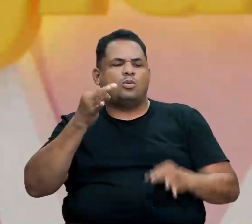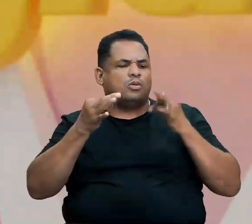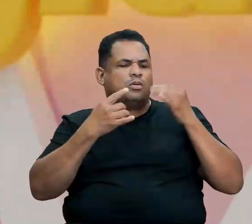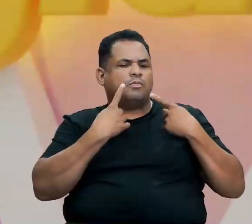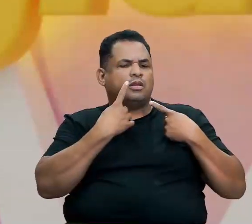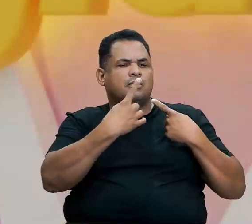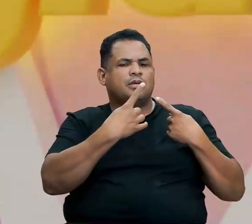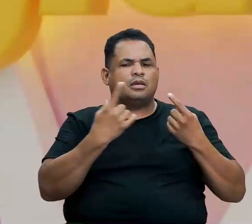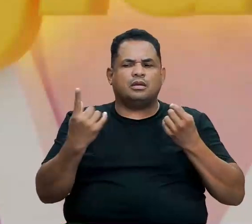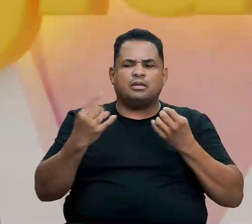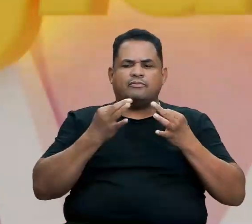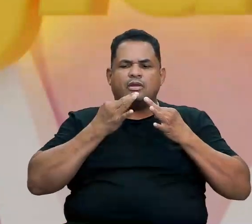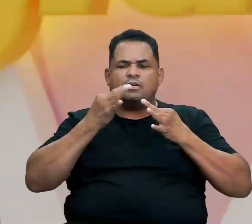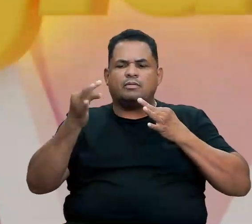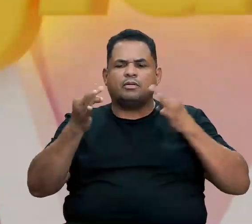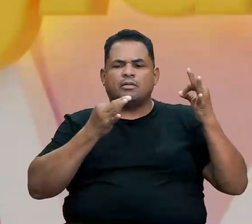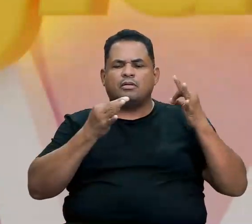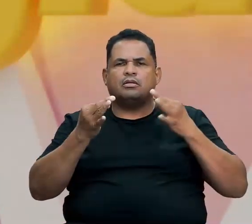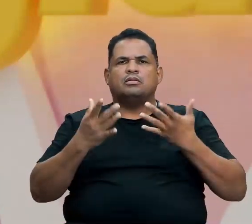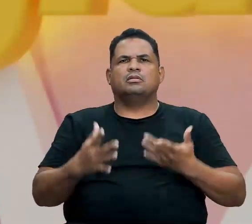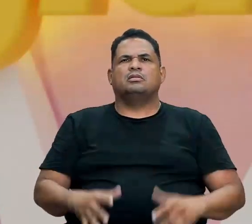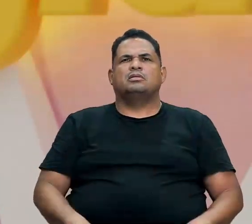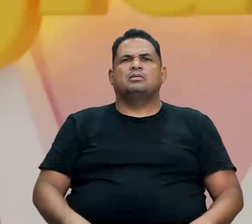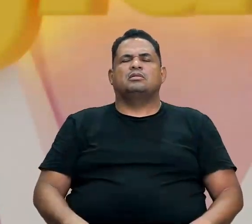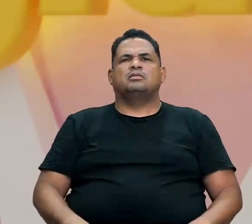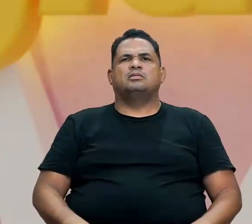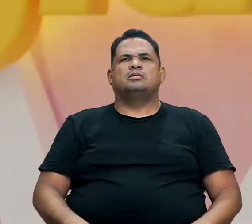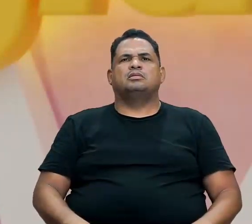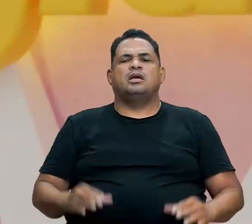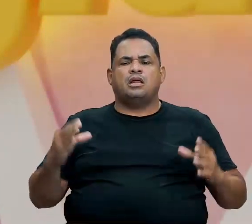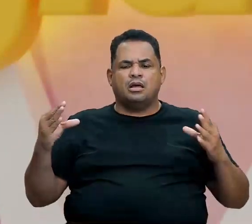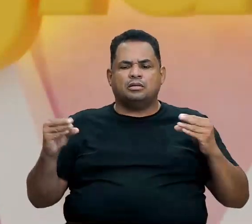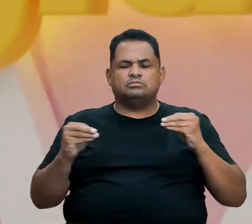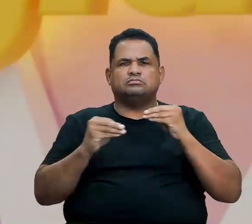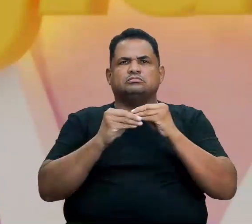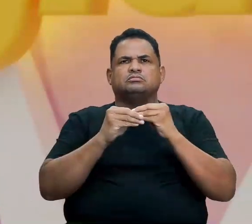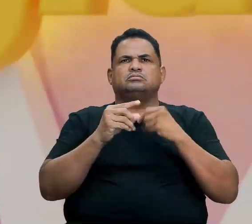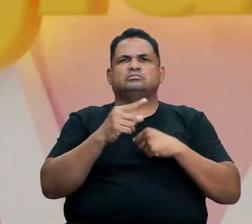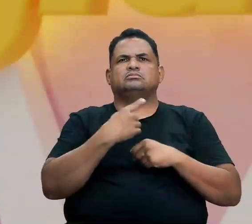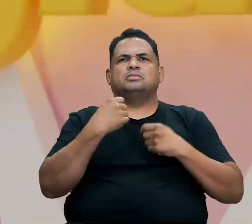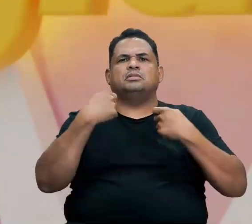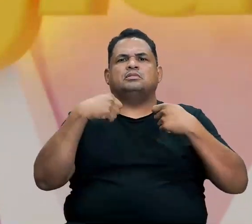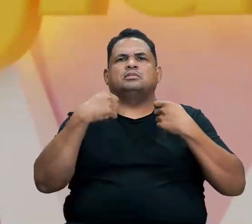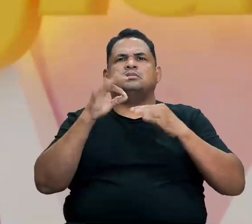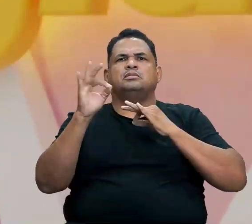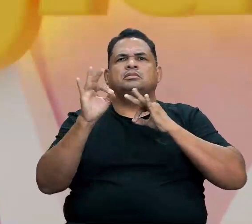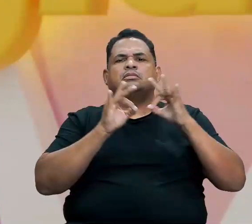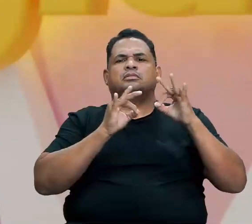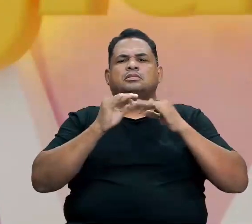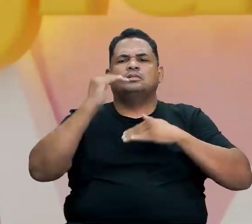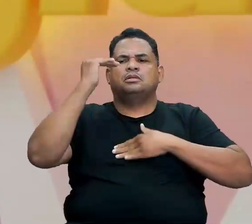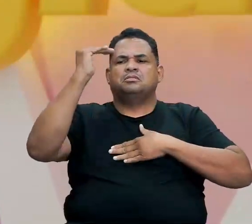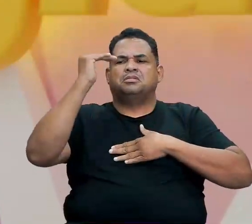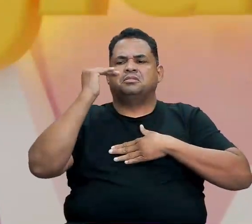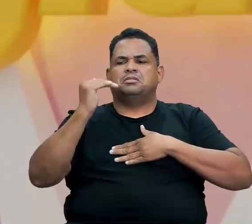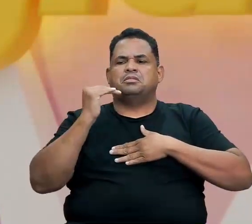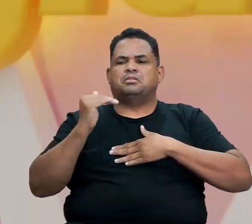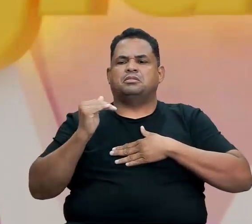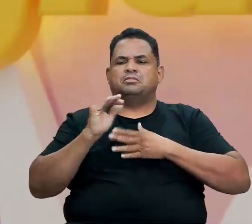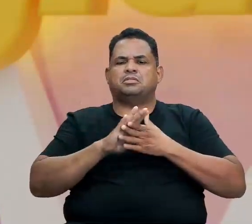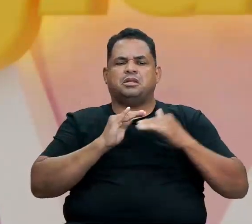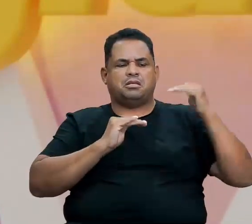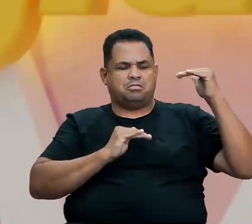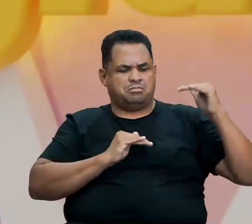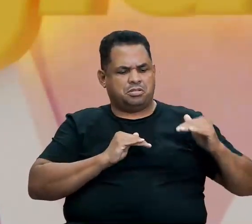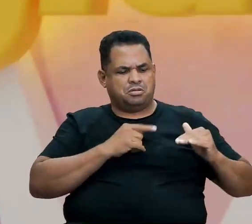que me complementa enquanto indivíduo. Não algo que eu preciso estabelecer uma hierarquia para